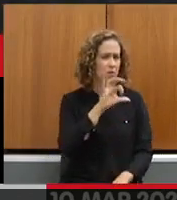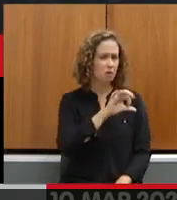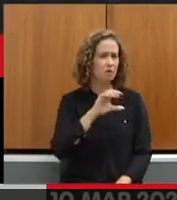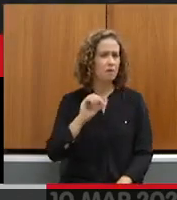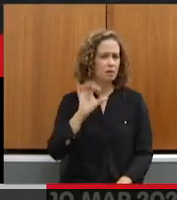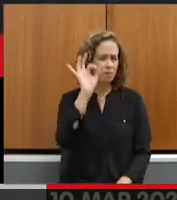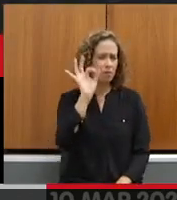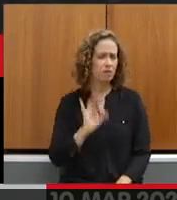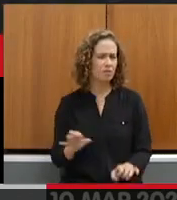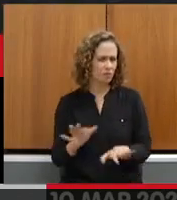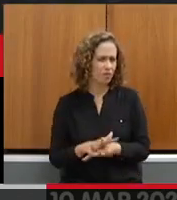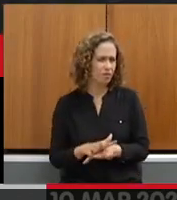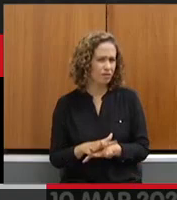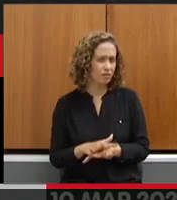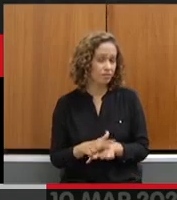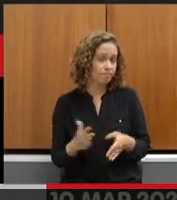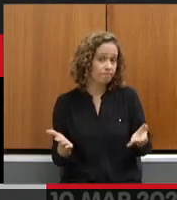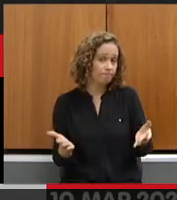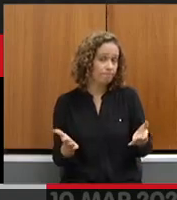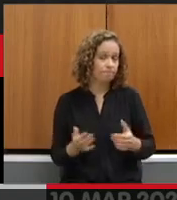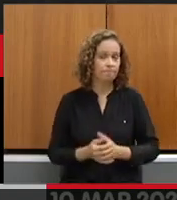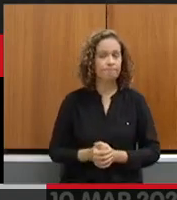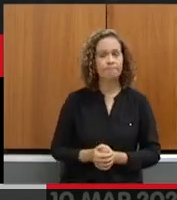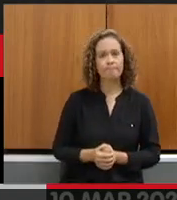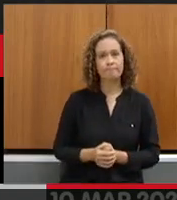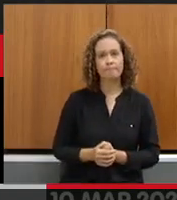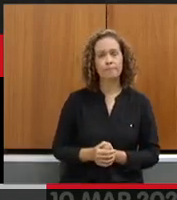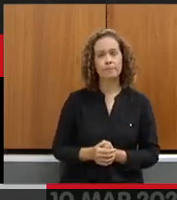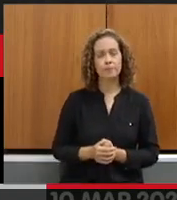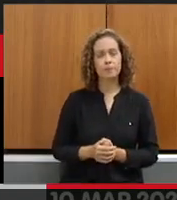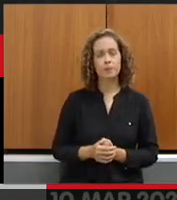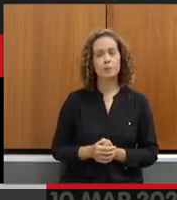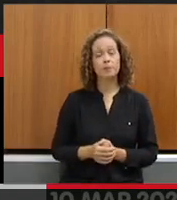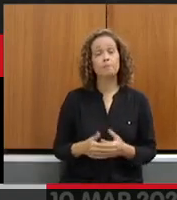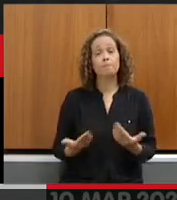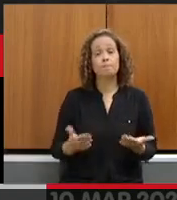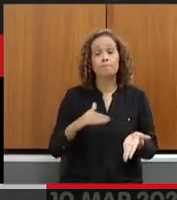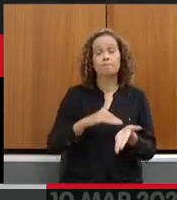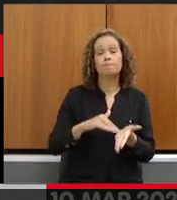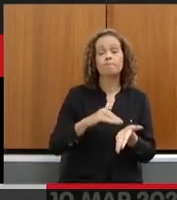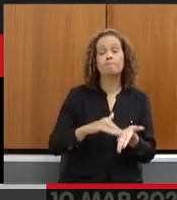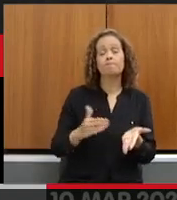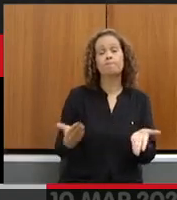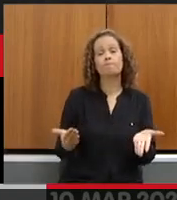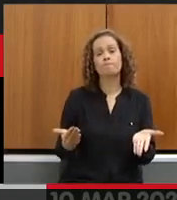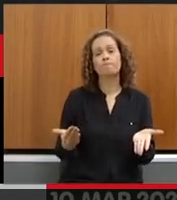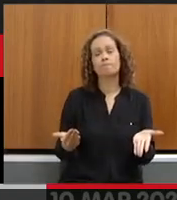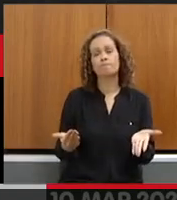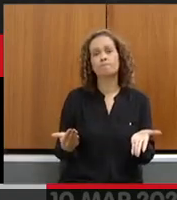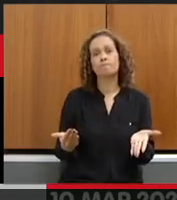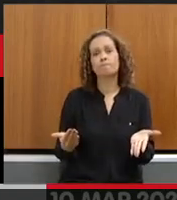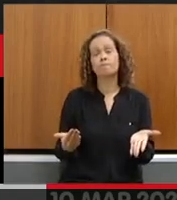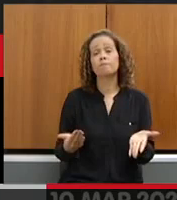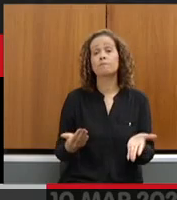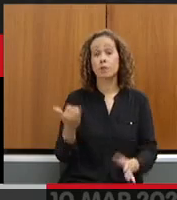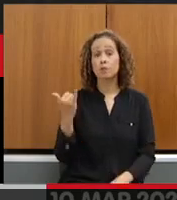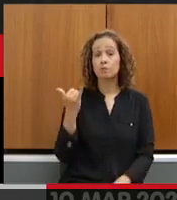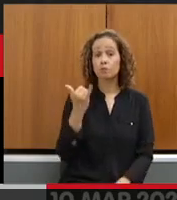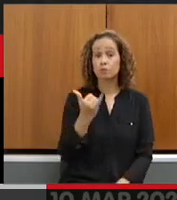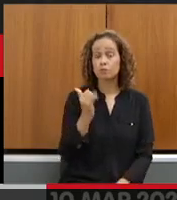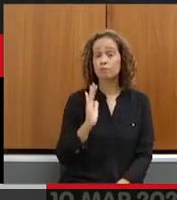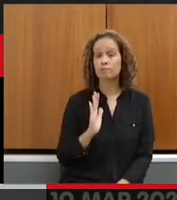porcento pronta e o secretário o senhor disse